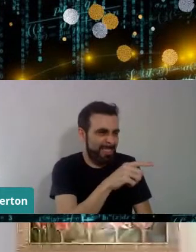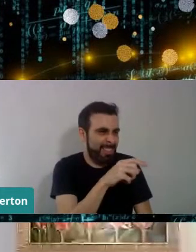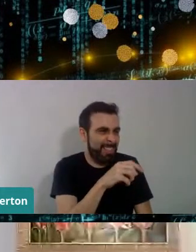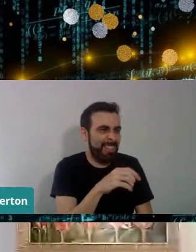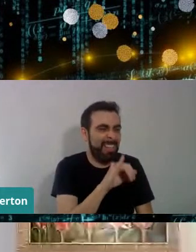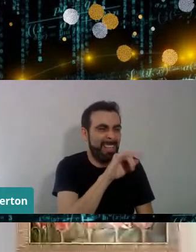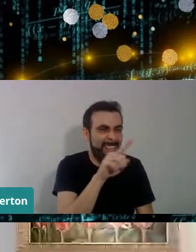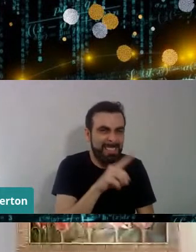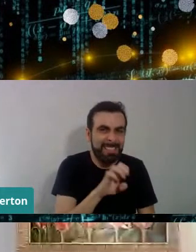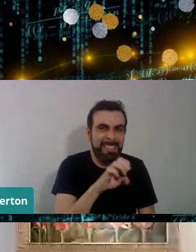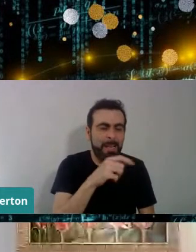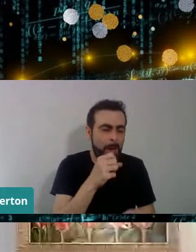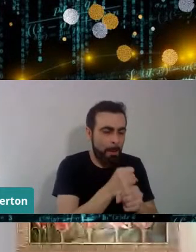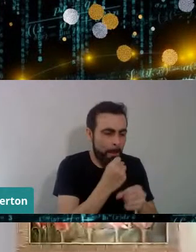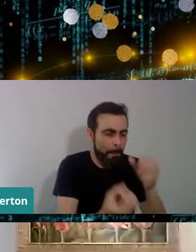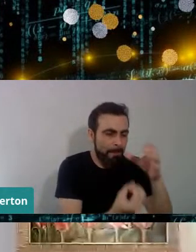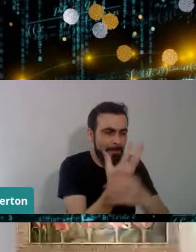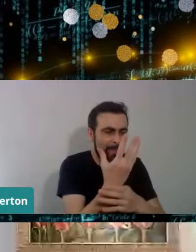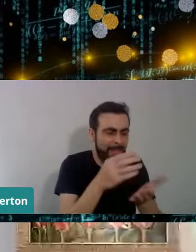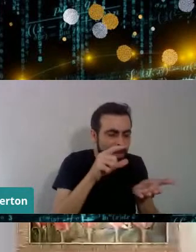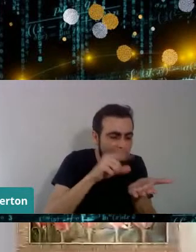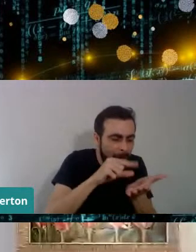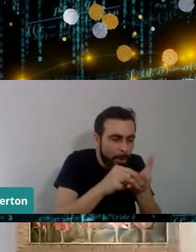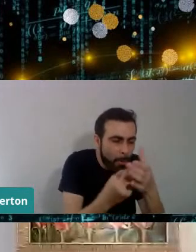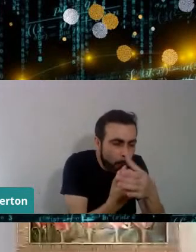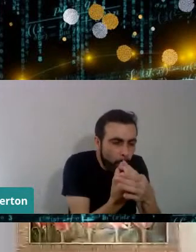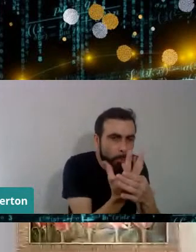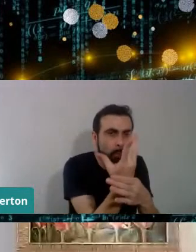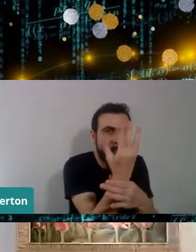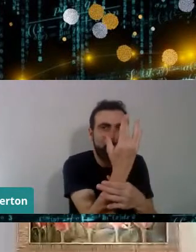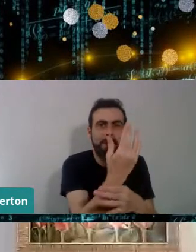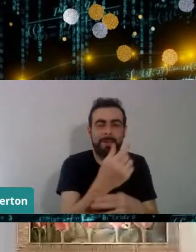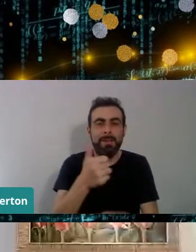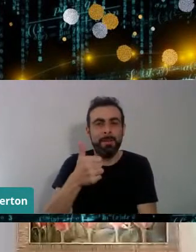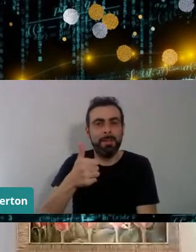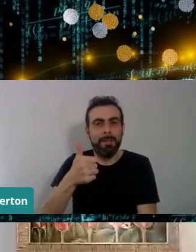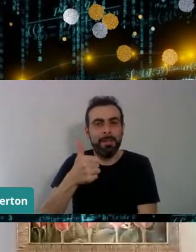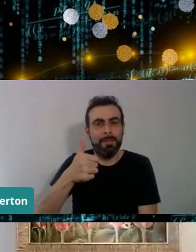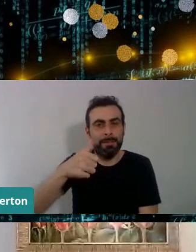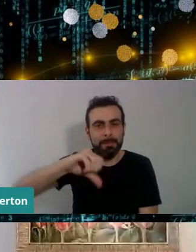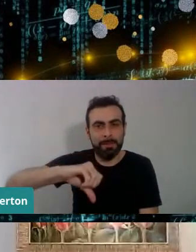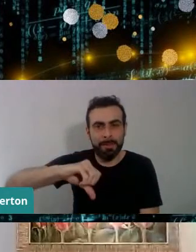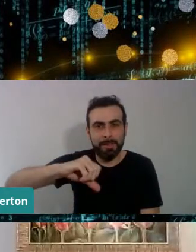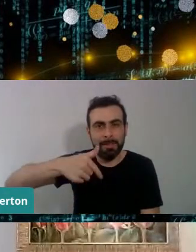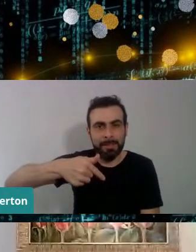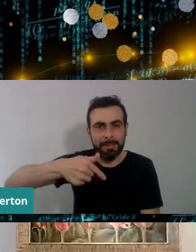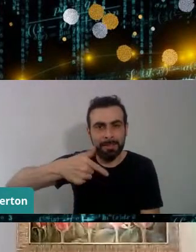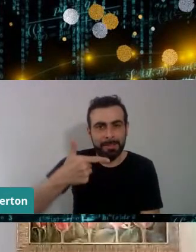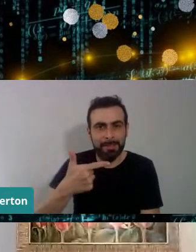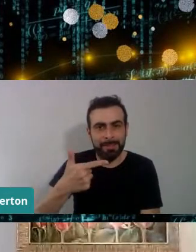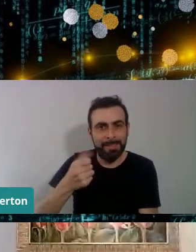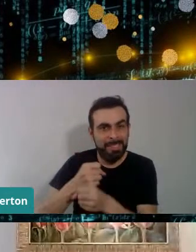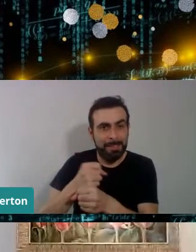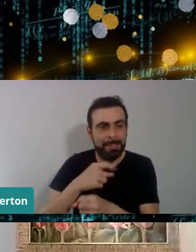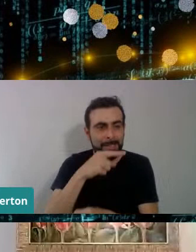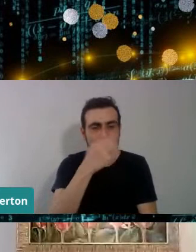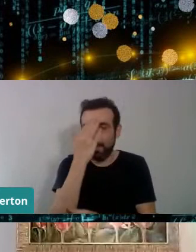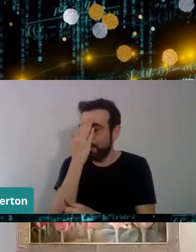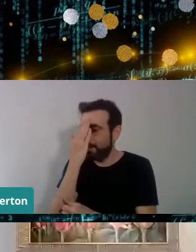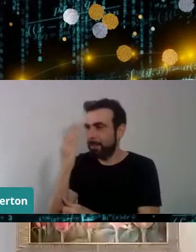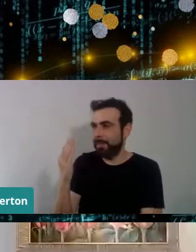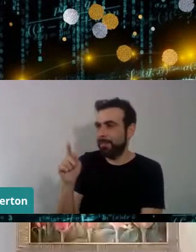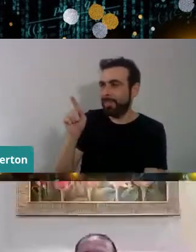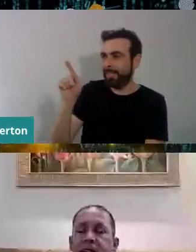em 1972, quando comecei a dar aula na Fafija. Né? Aquele pé de ipê está lá ainda na frente da Fafija. E